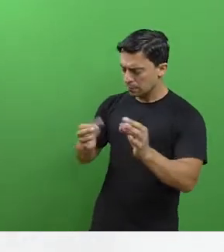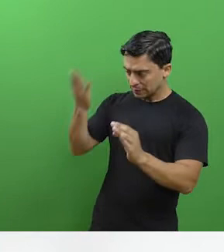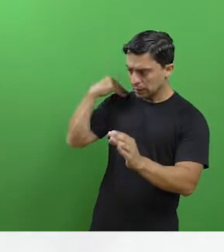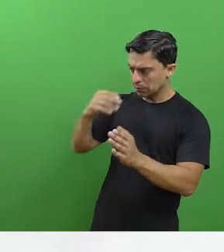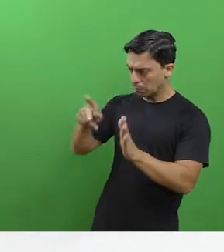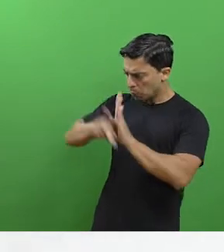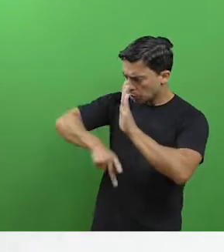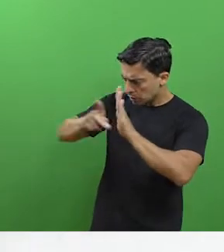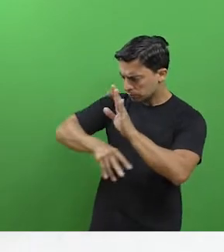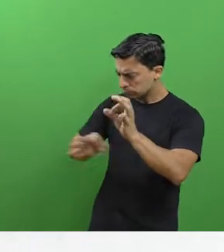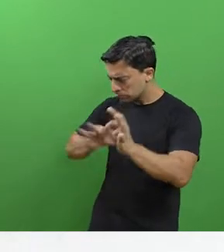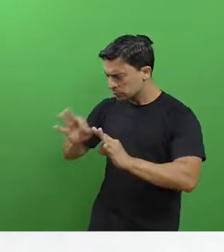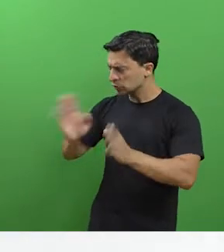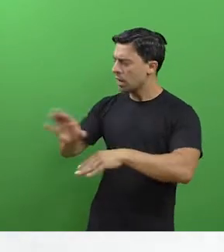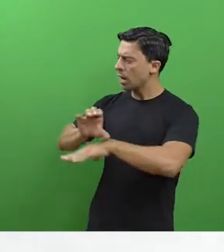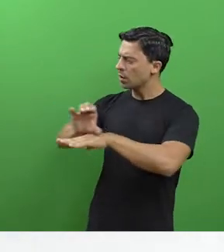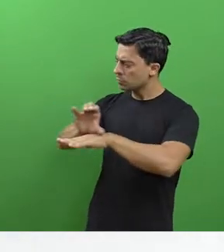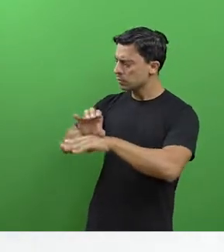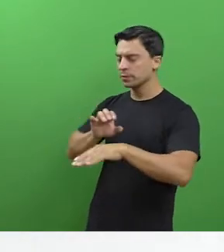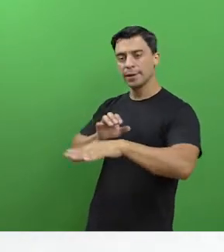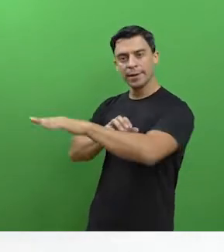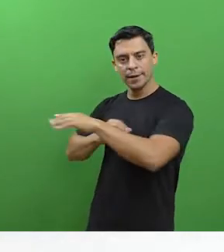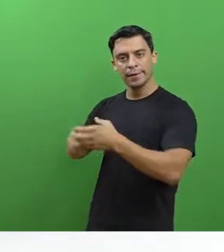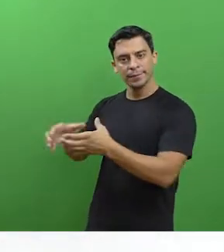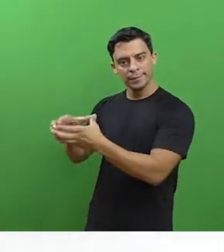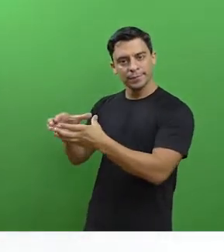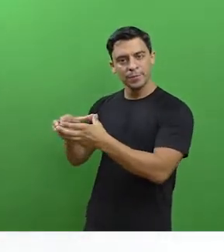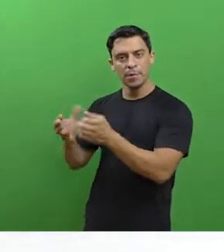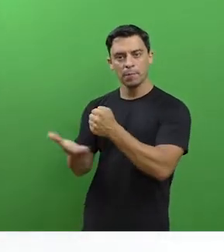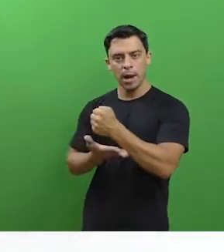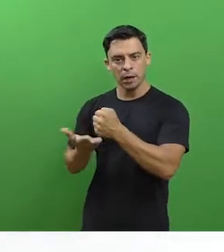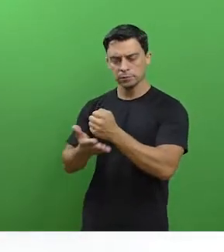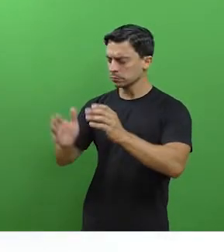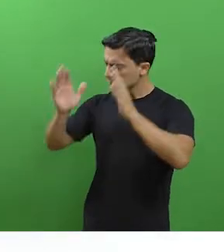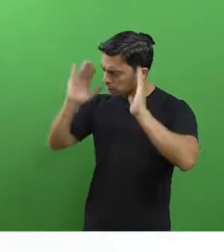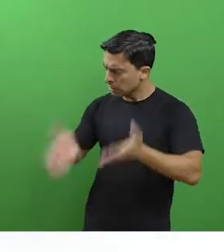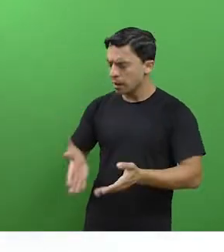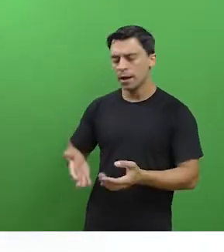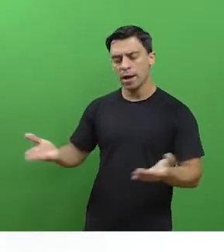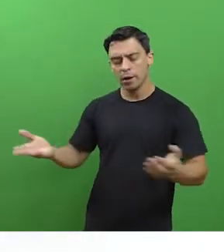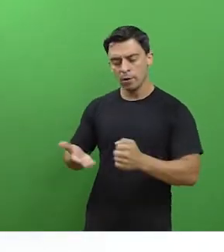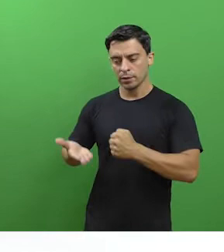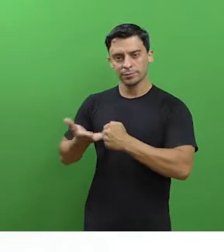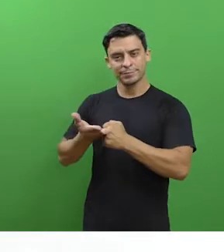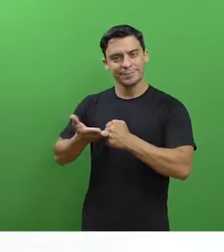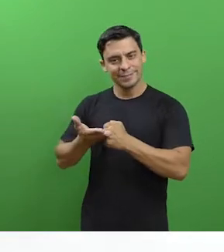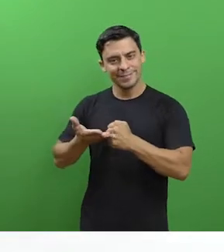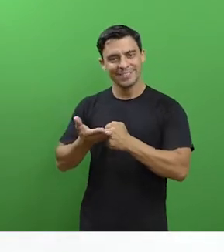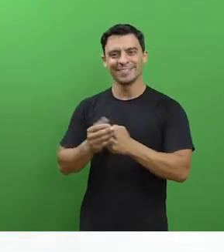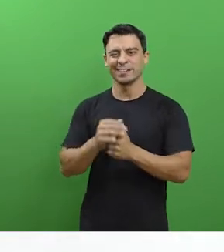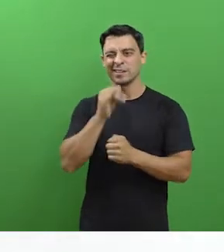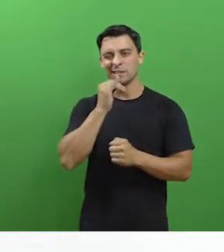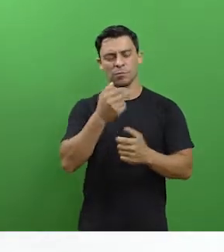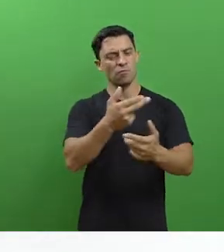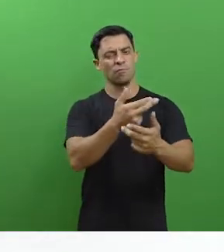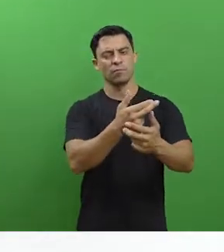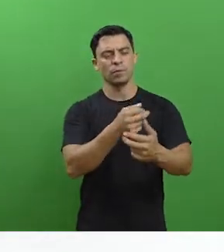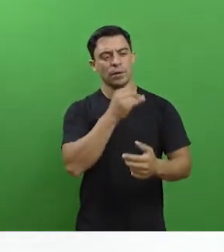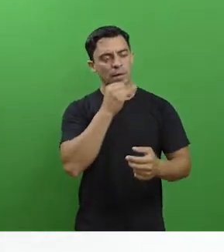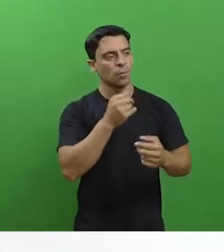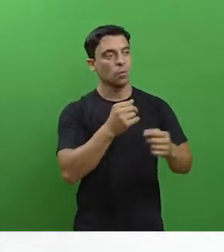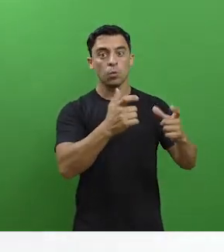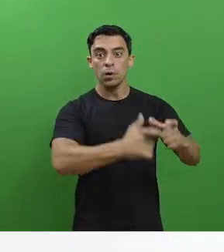fazer com os mesmos alunos o intermediário. Então, várias repartições públicas, lotéricas. Área privada